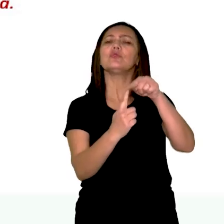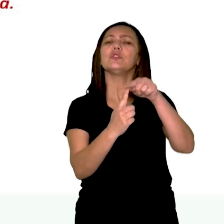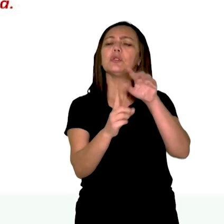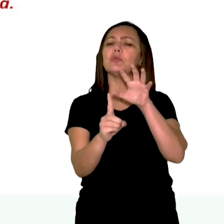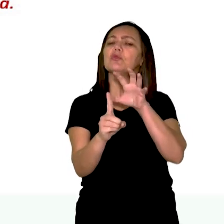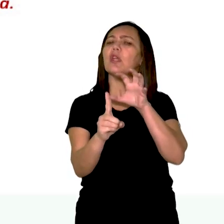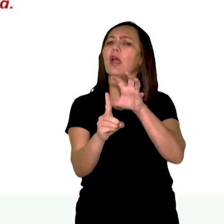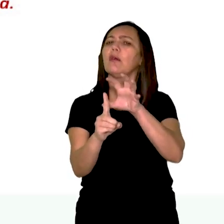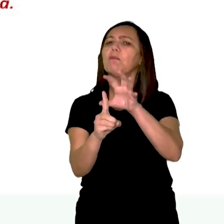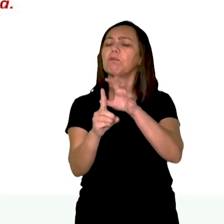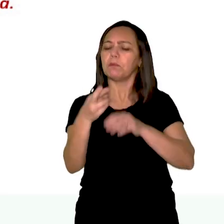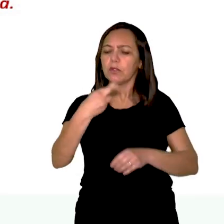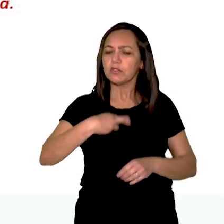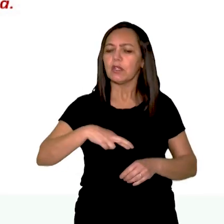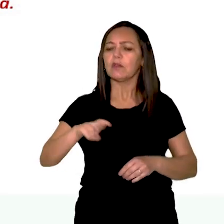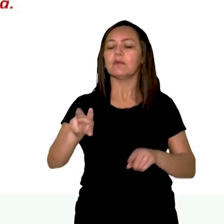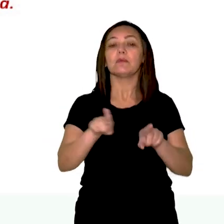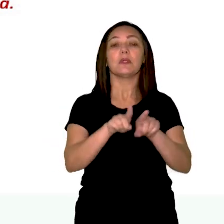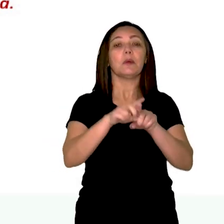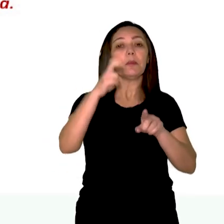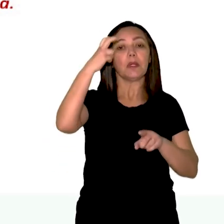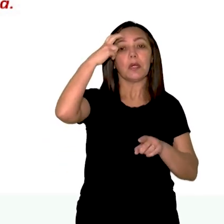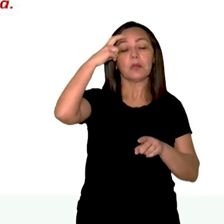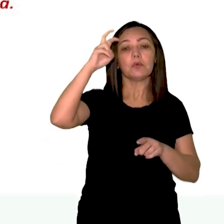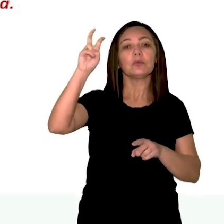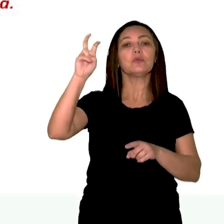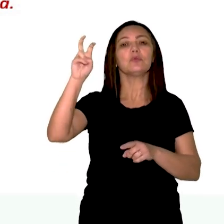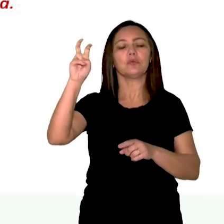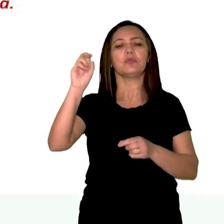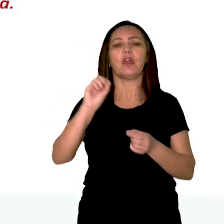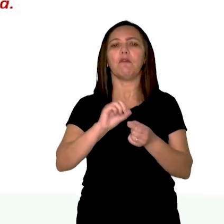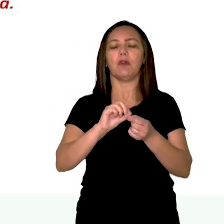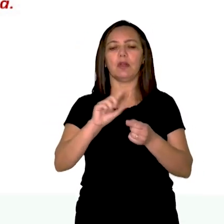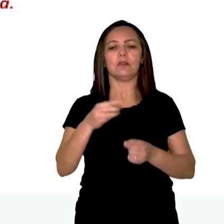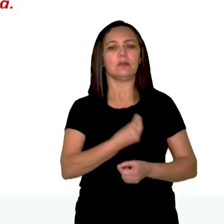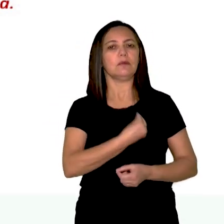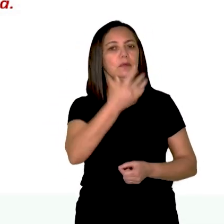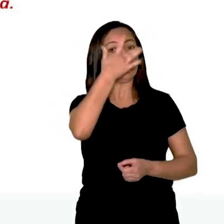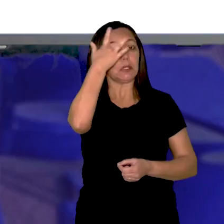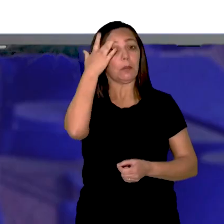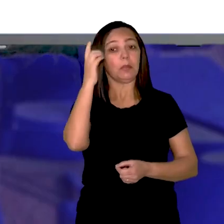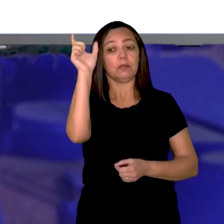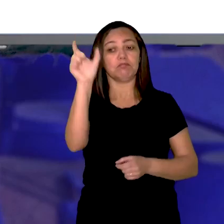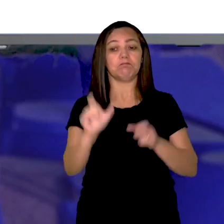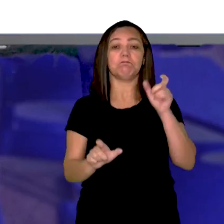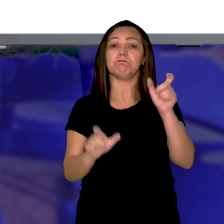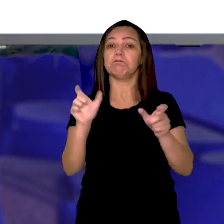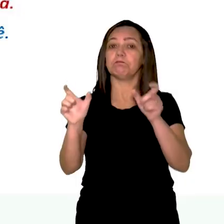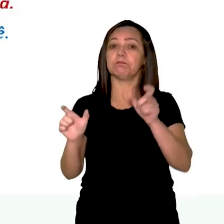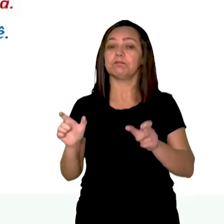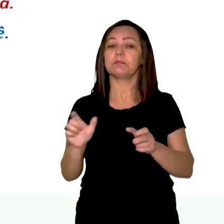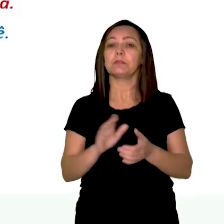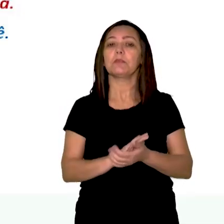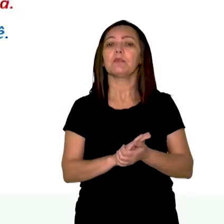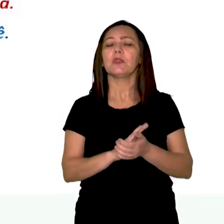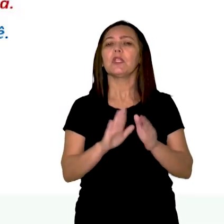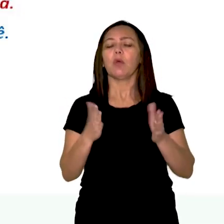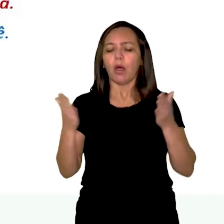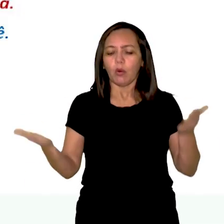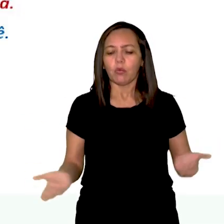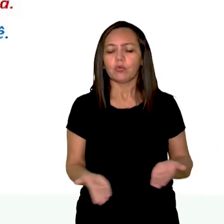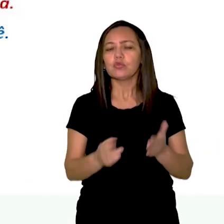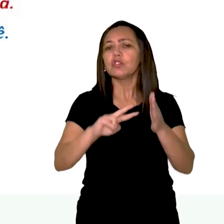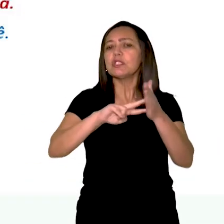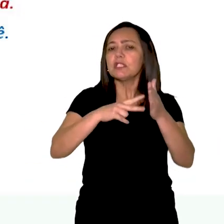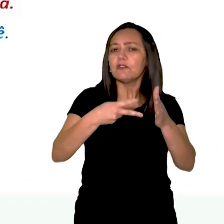influência a religião e a cultura exercem na vida de uma pessoa? E que tipo de